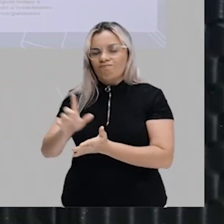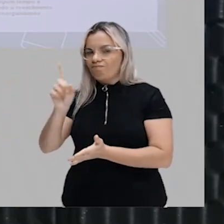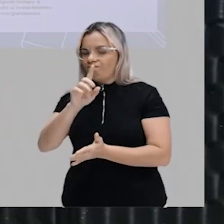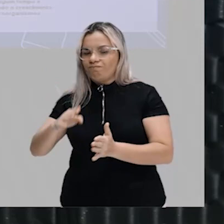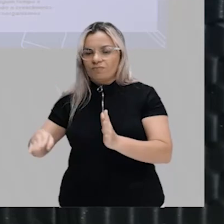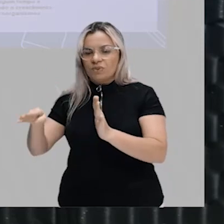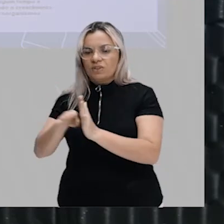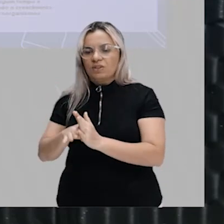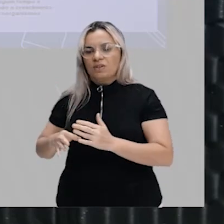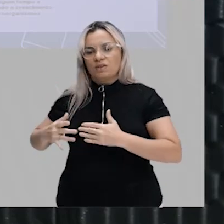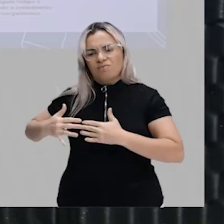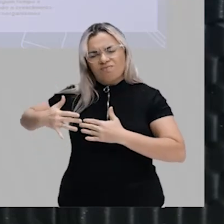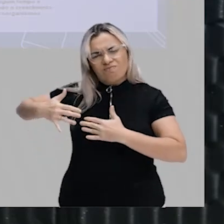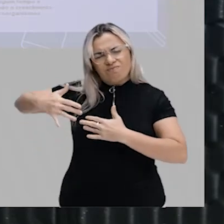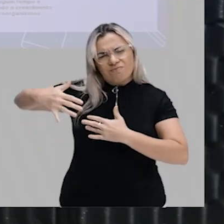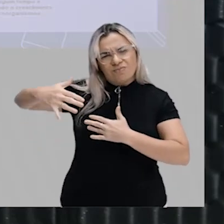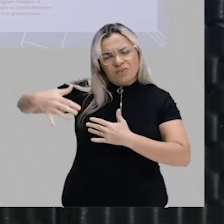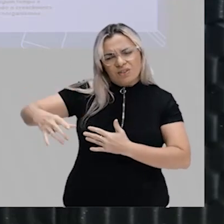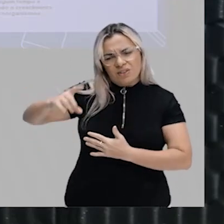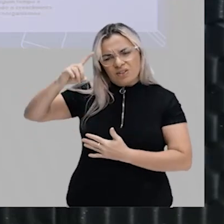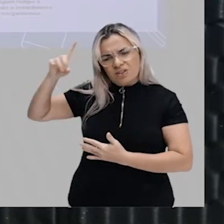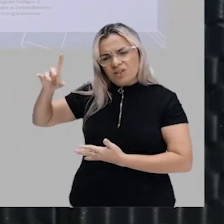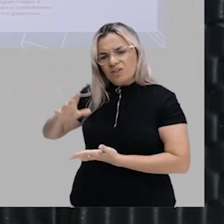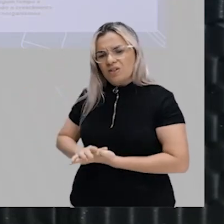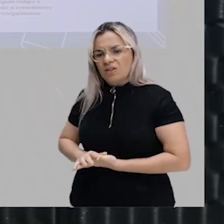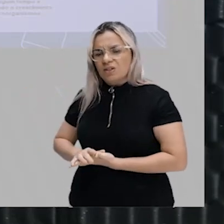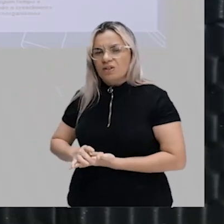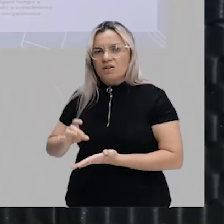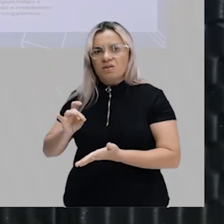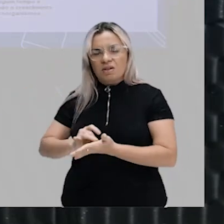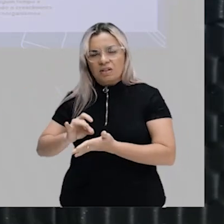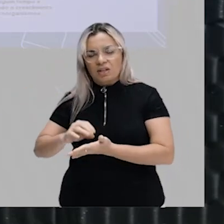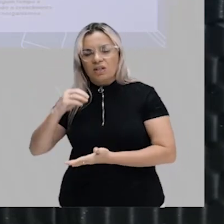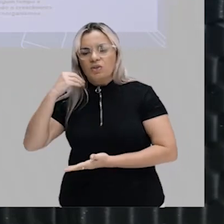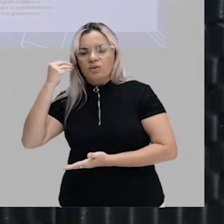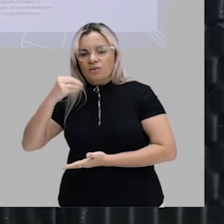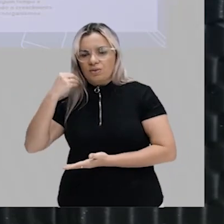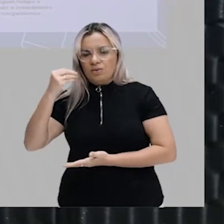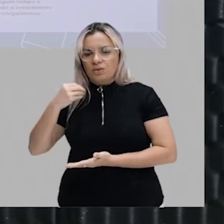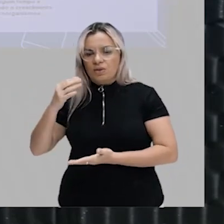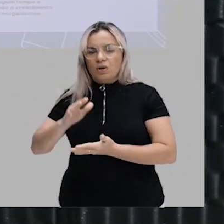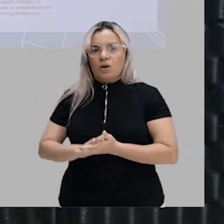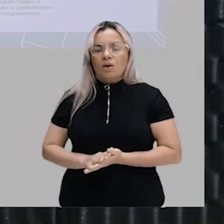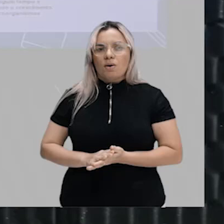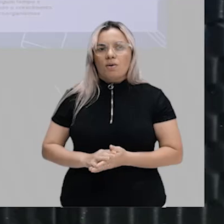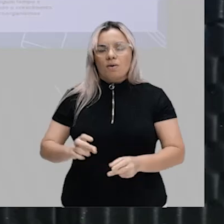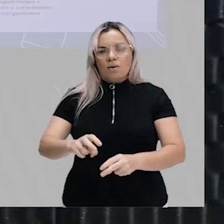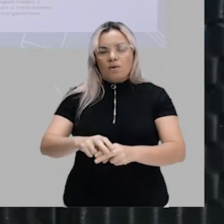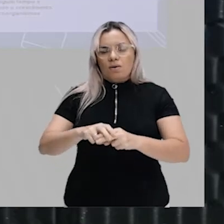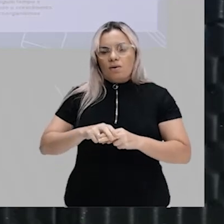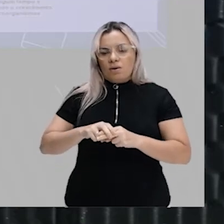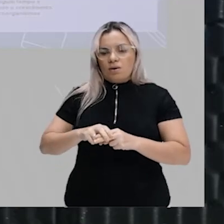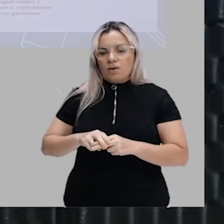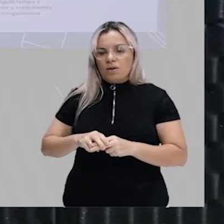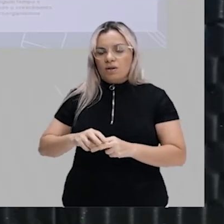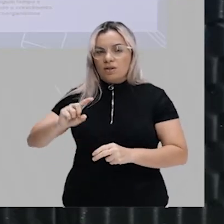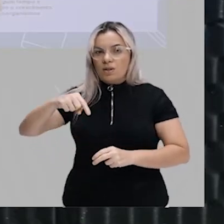Tanto isso foi tão efetivo que quando ele quebrou o pescoço de cisne desse tubo